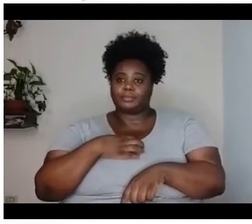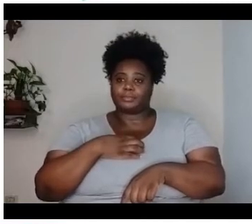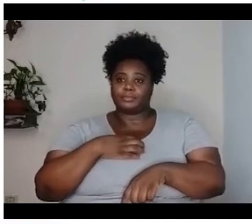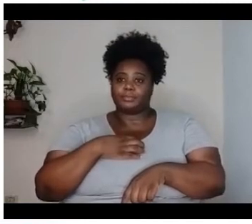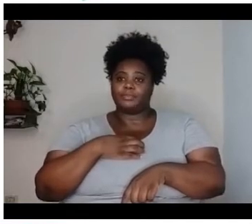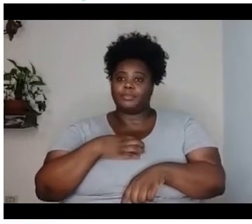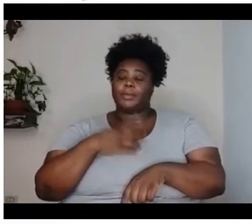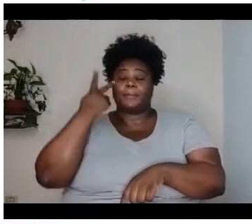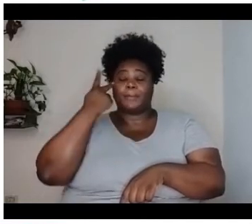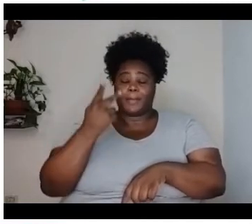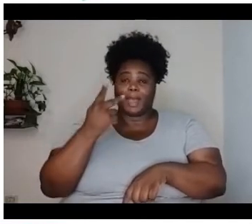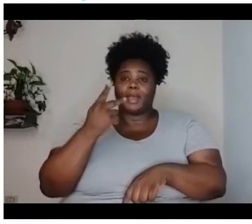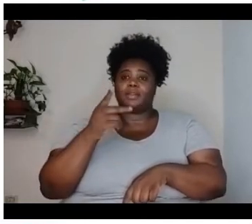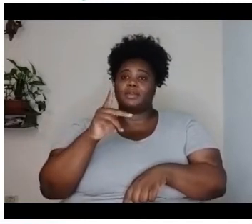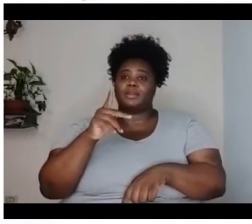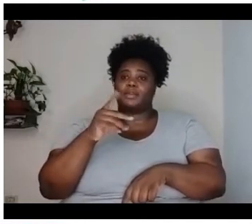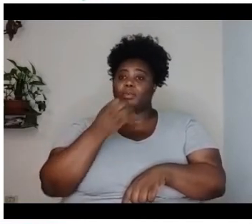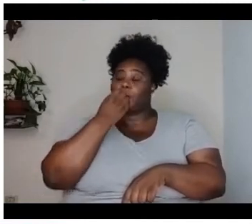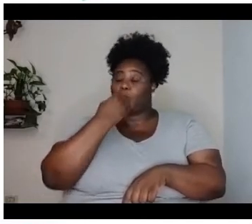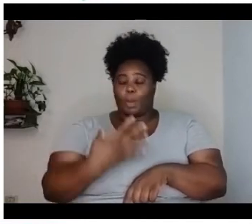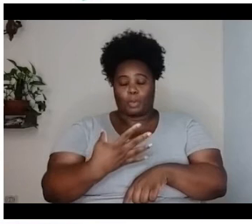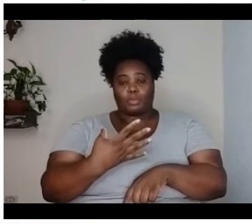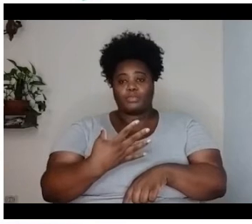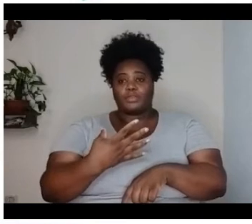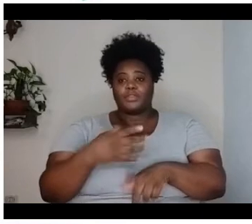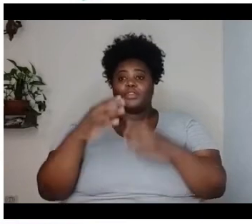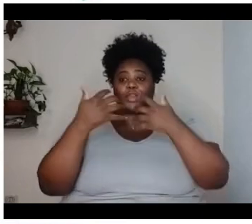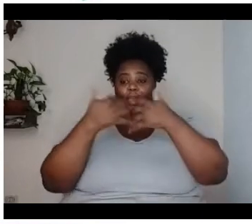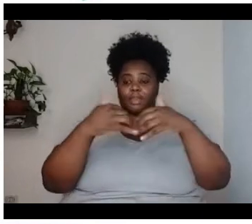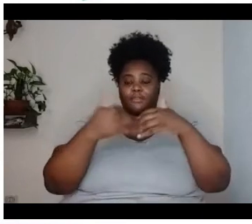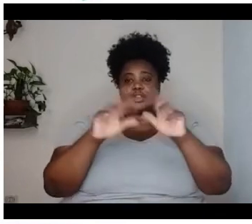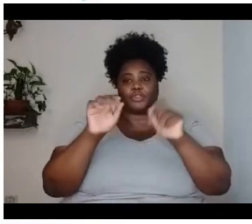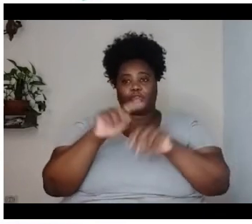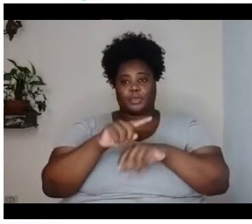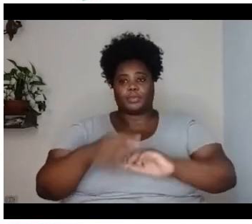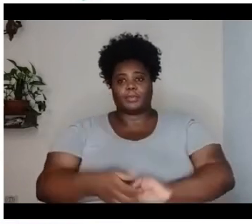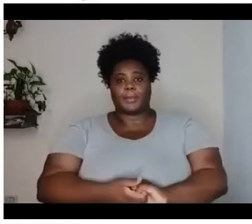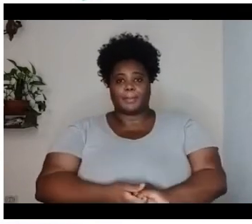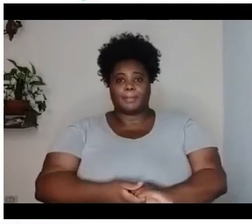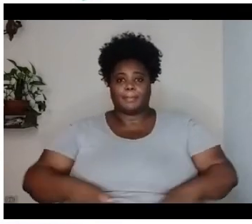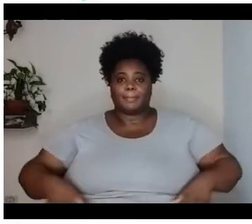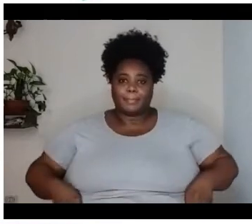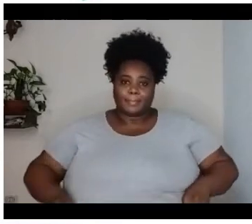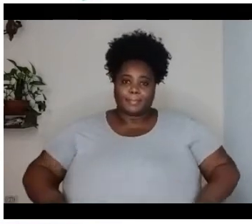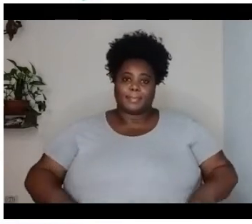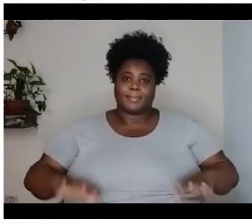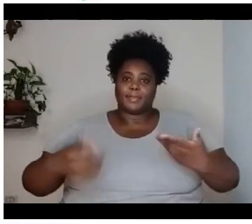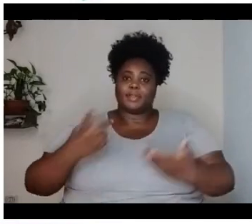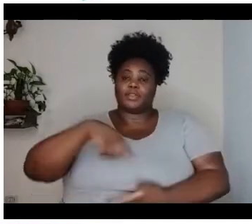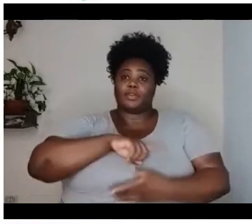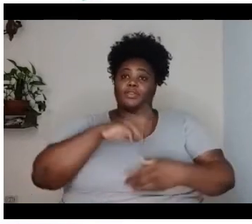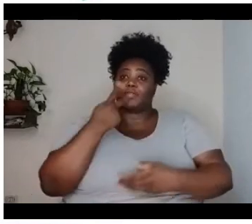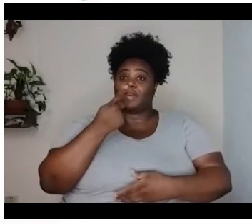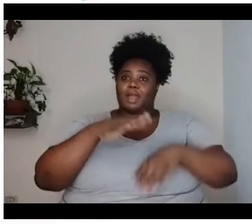para um lado positivo de se refletir sobre aquilo. E o que dizíamos mais cedo, né?